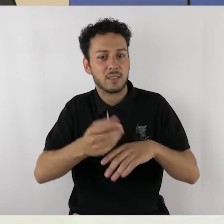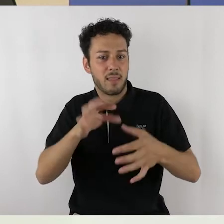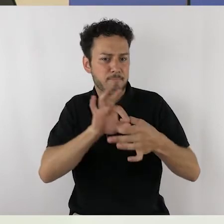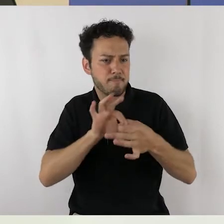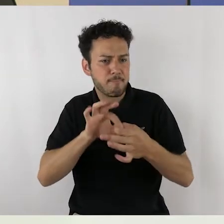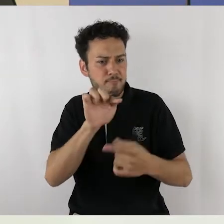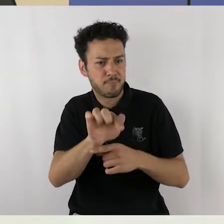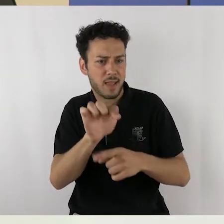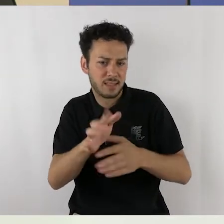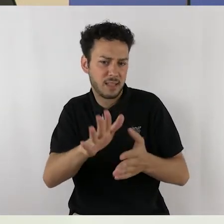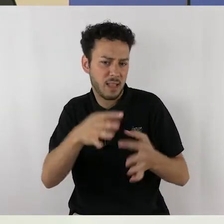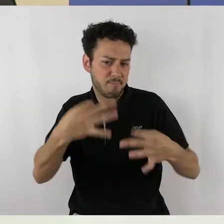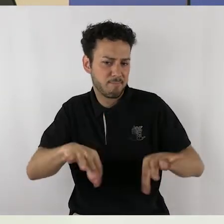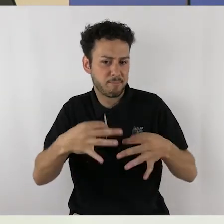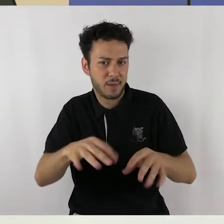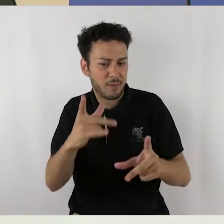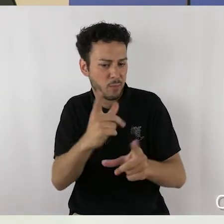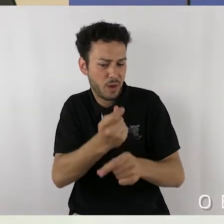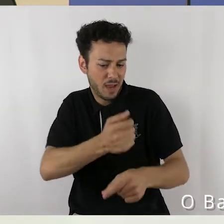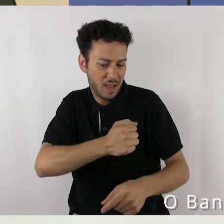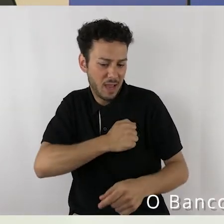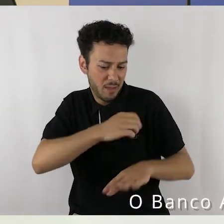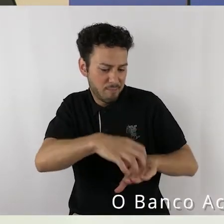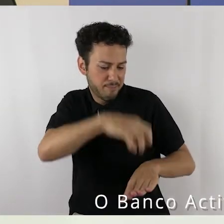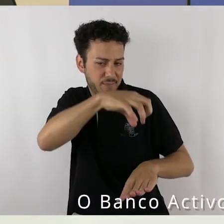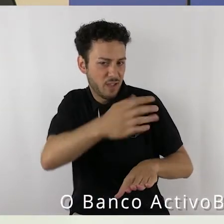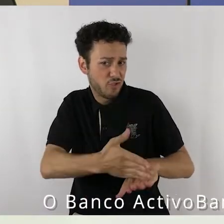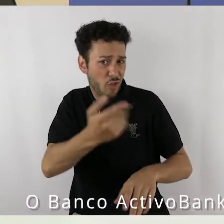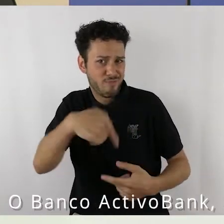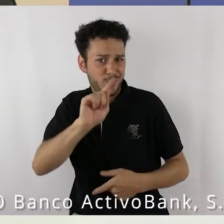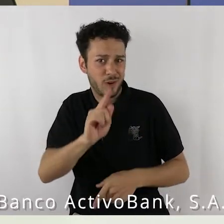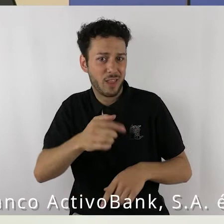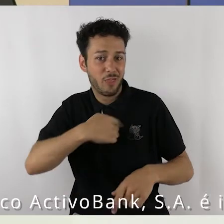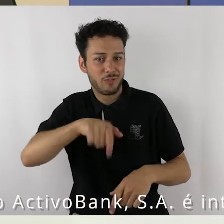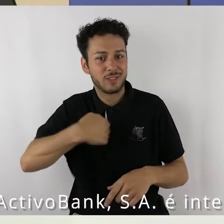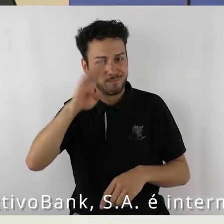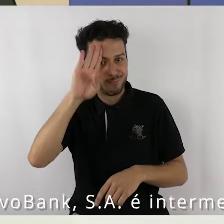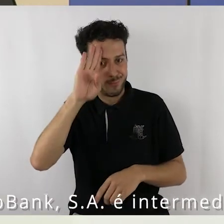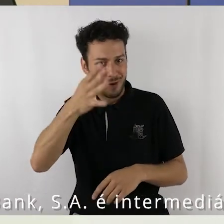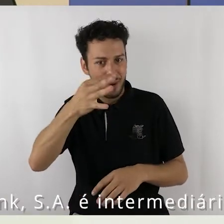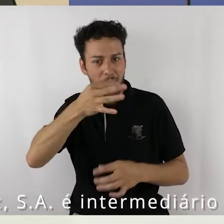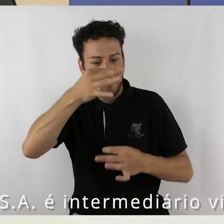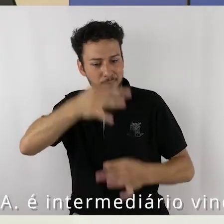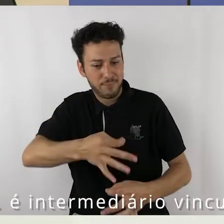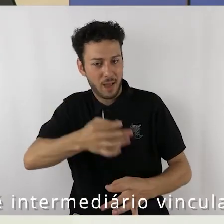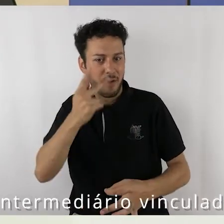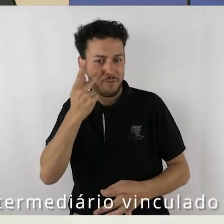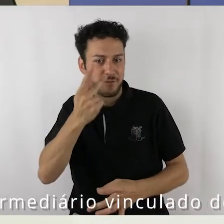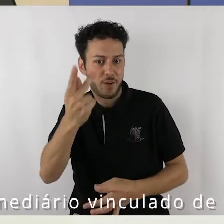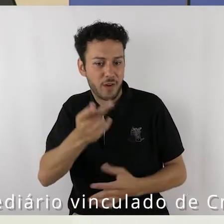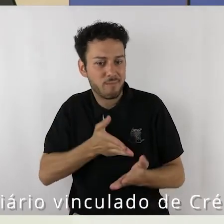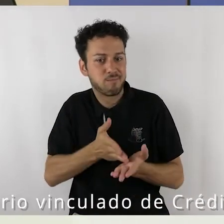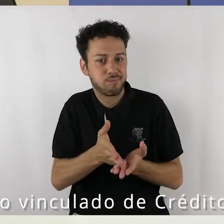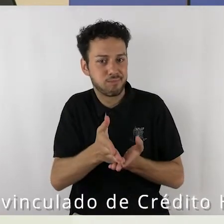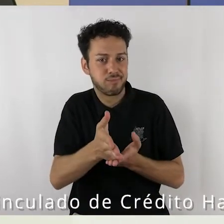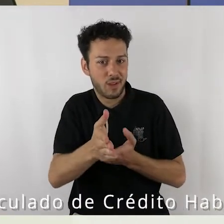do que isso simples aqui adquirir e o imóvel significa que estamos a definir o sítio onde queremos